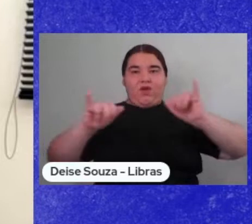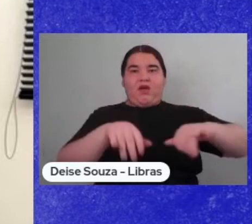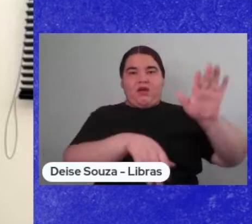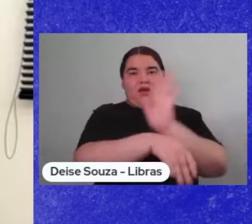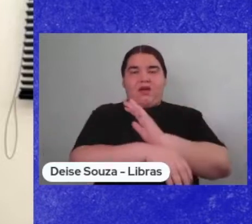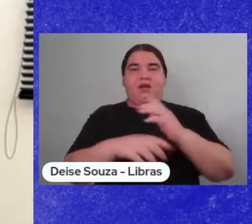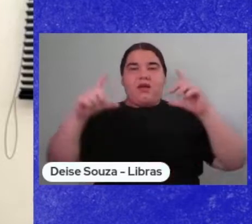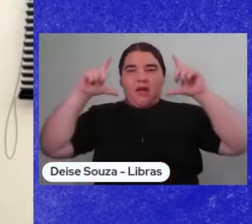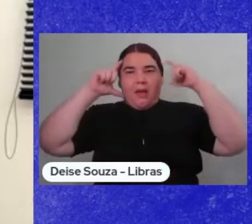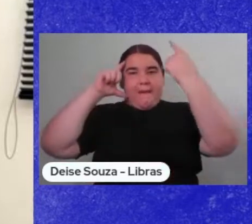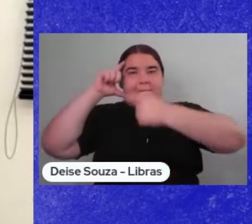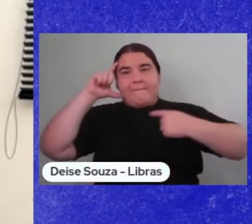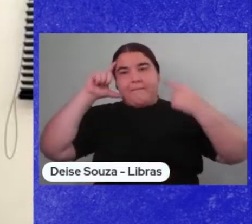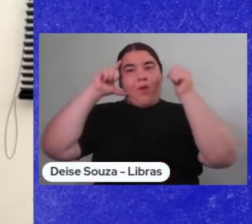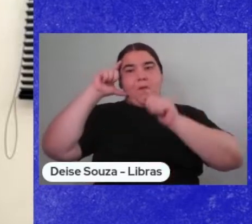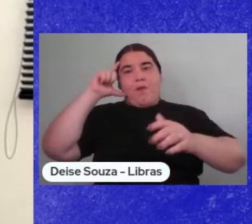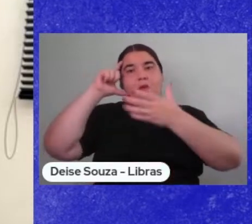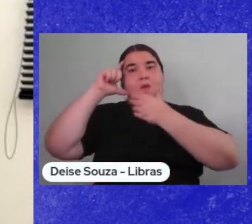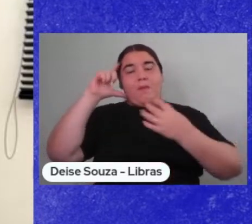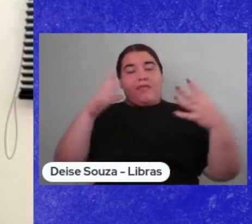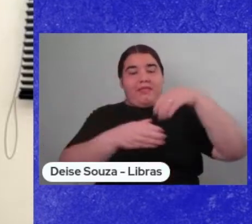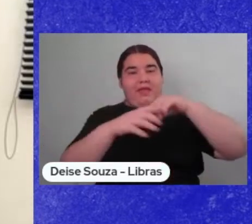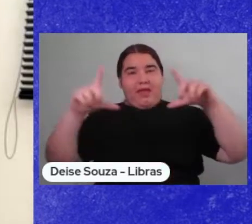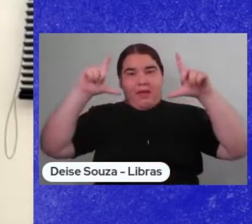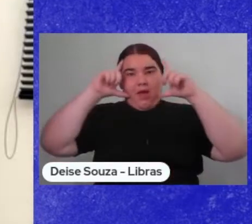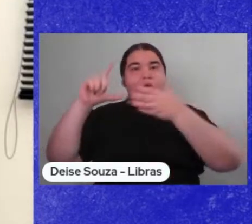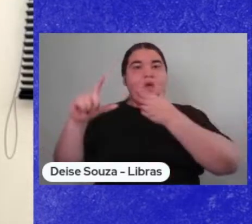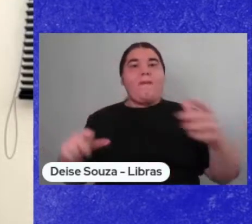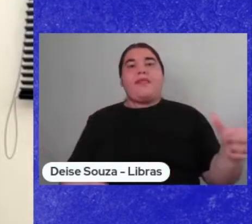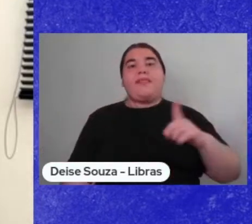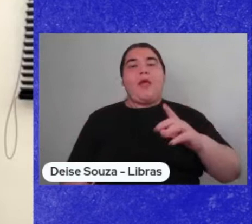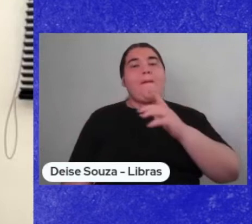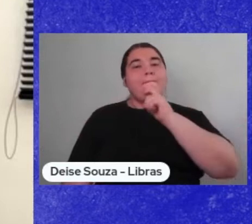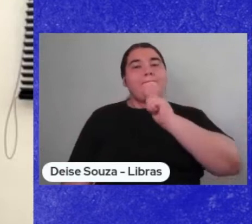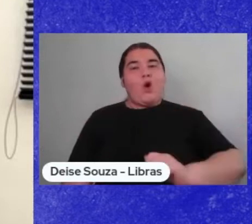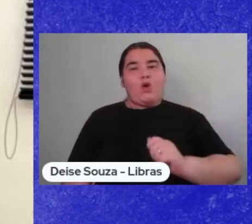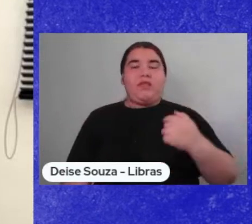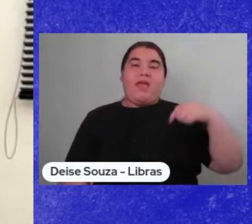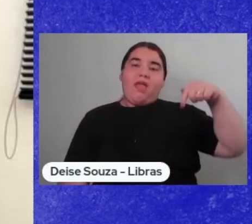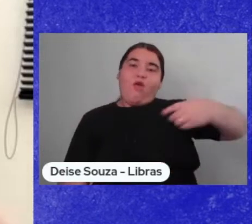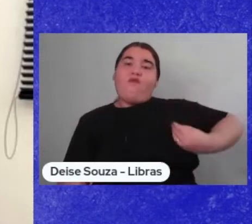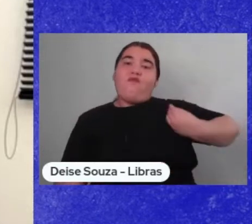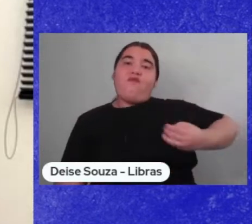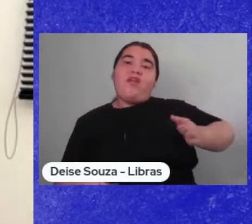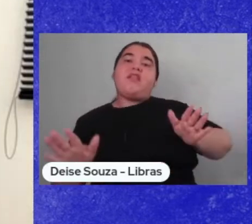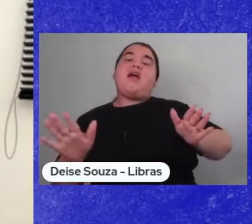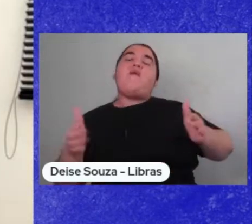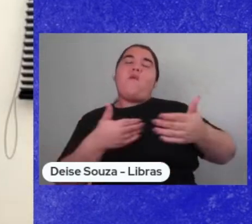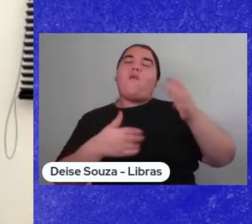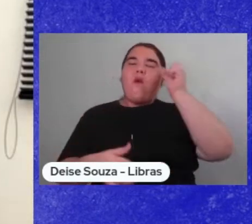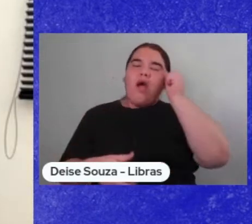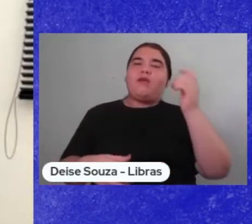uma mulher, a cabeça de um homem, dentro da cabeça do homem tem um bodezinho, e eu estou dentro do meu quarto aqui, que tem alguns posters de